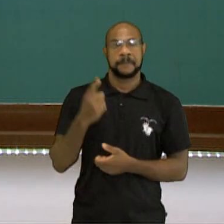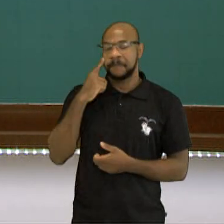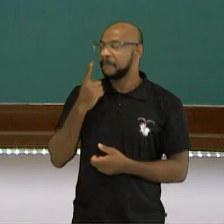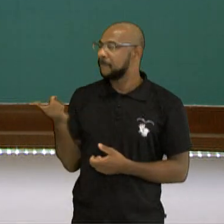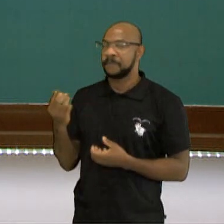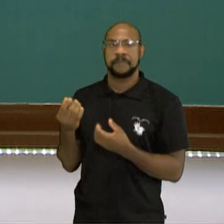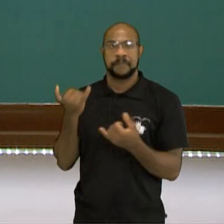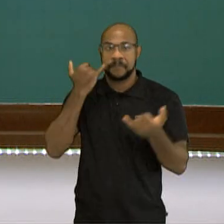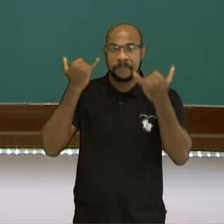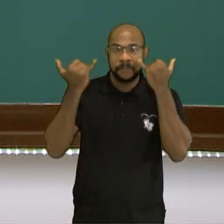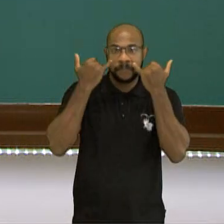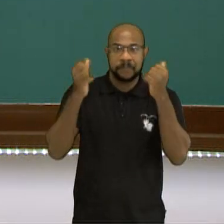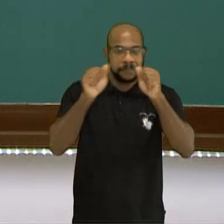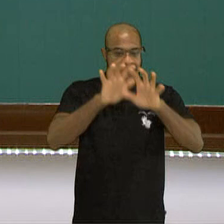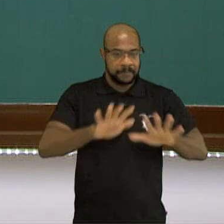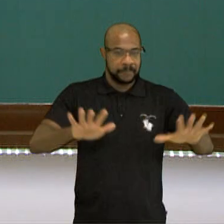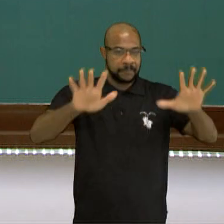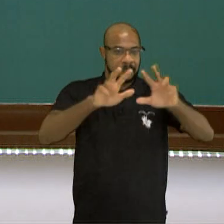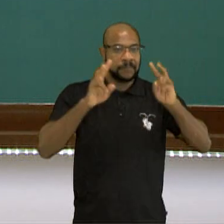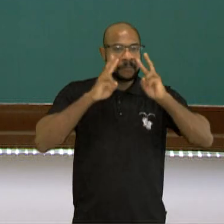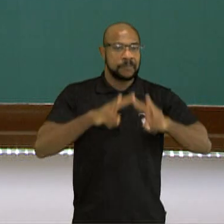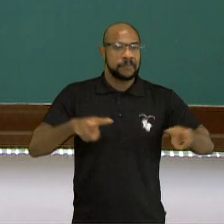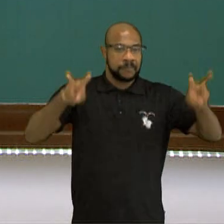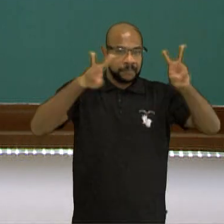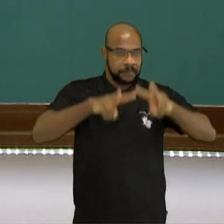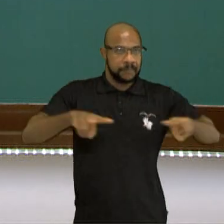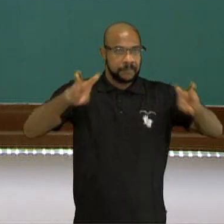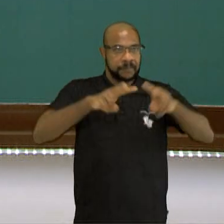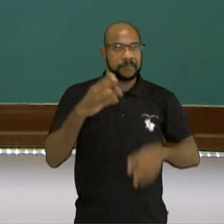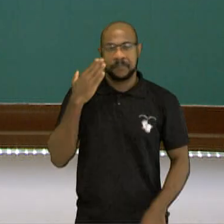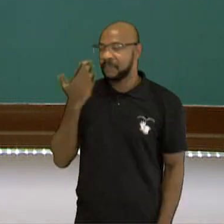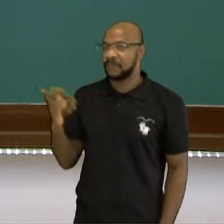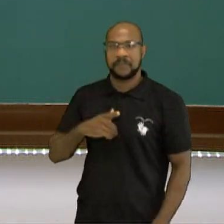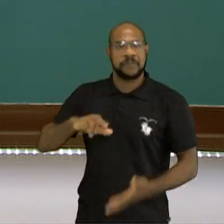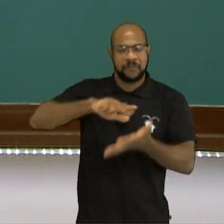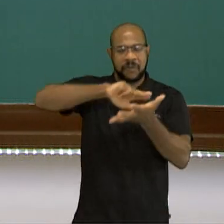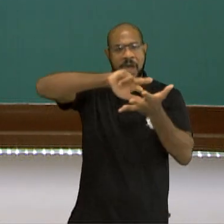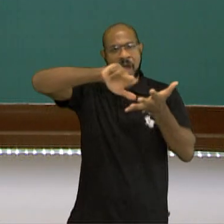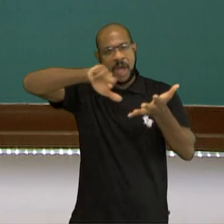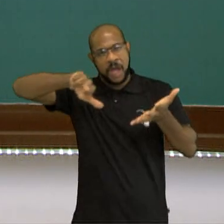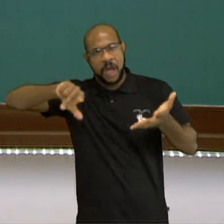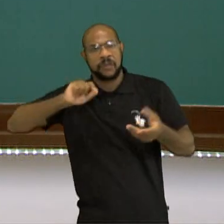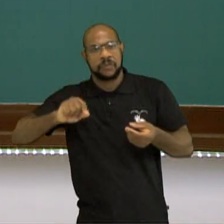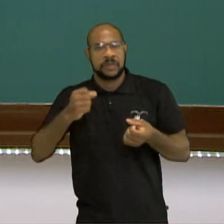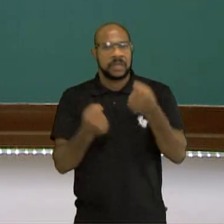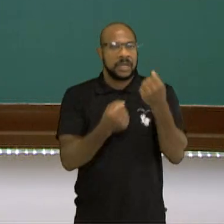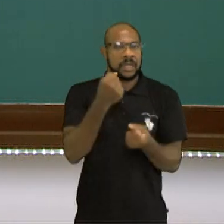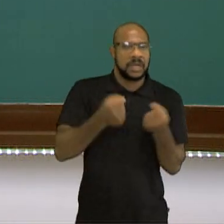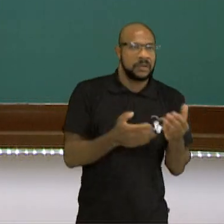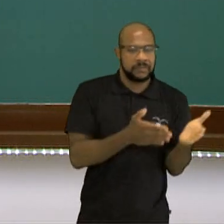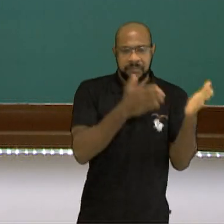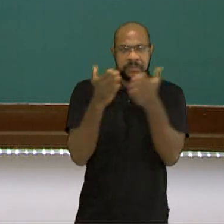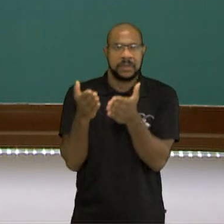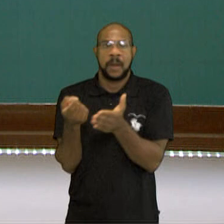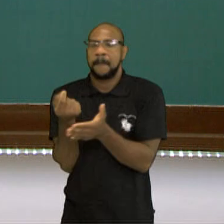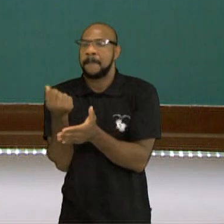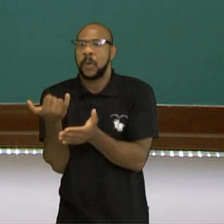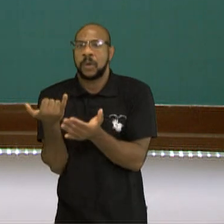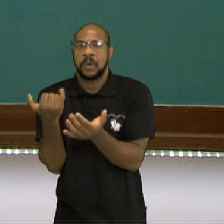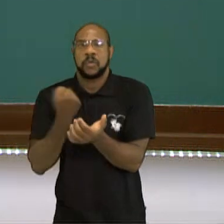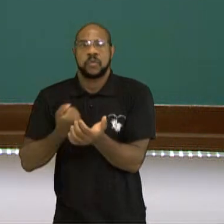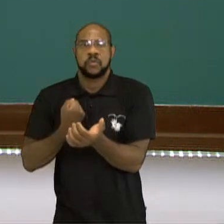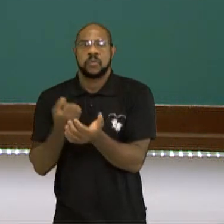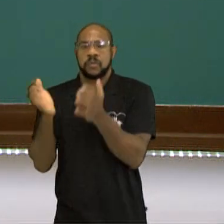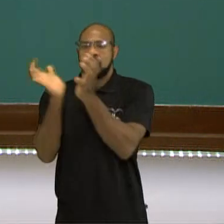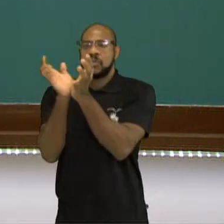uma informação visual para que você entenda que são vários carros para poucas informações numéricas, né?